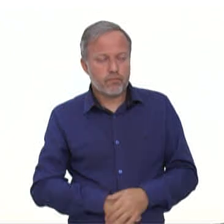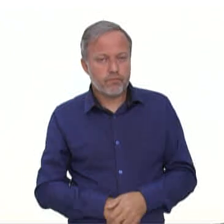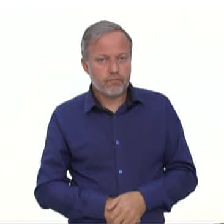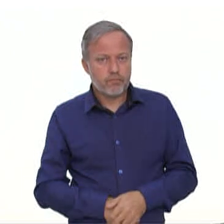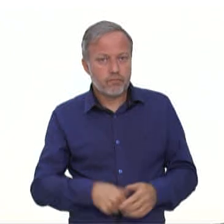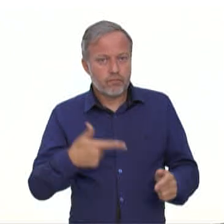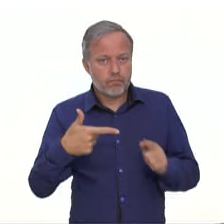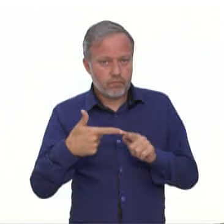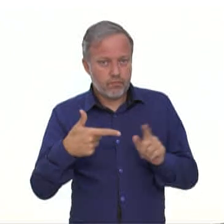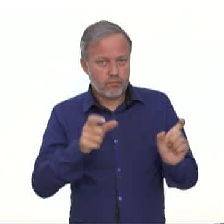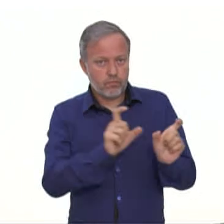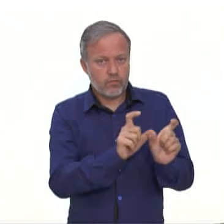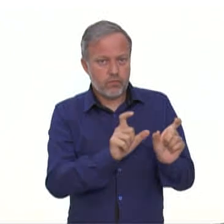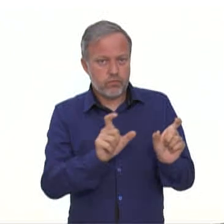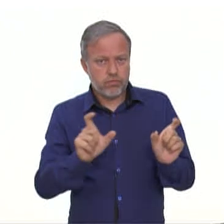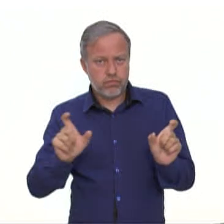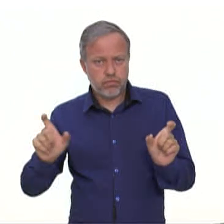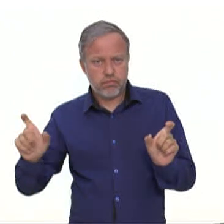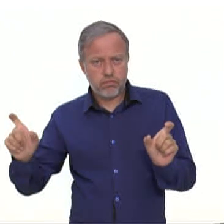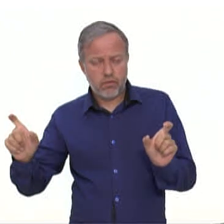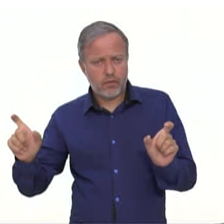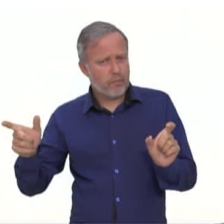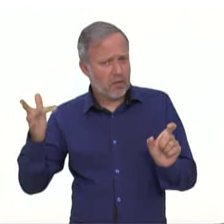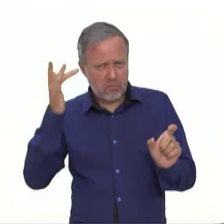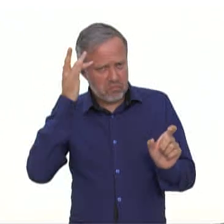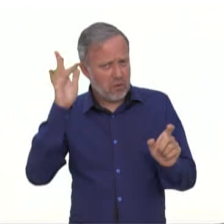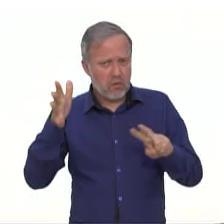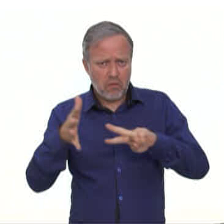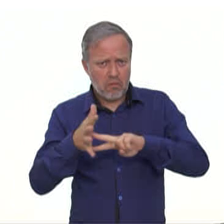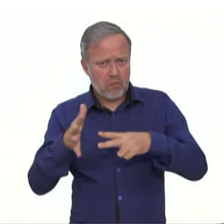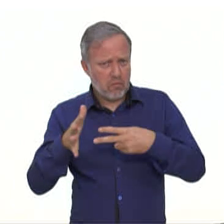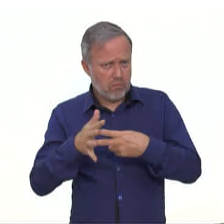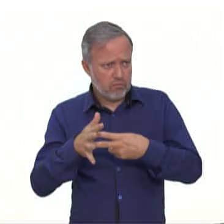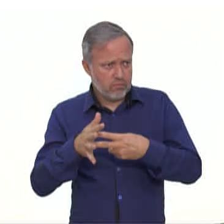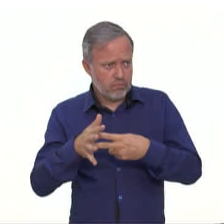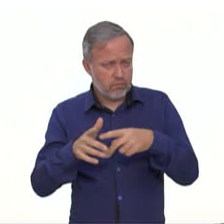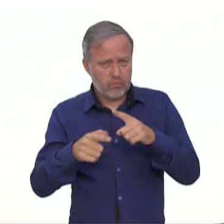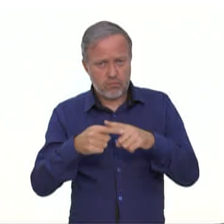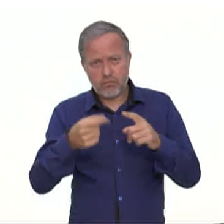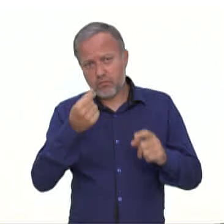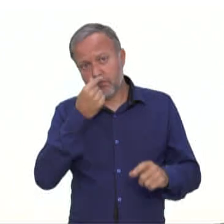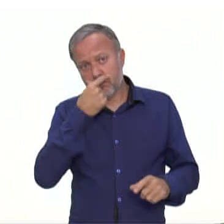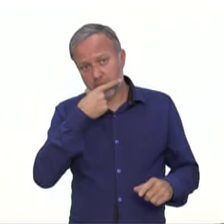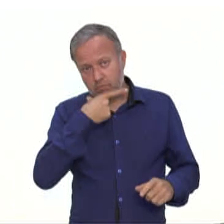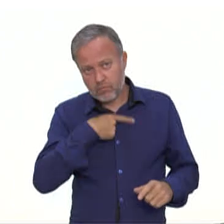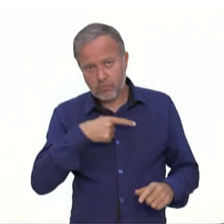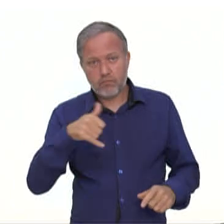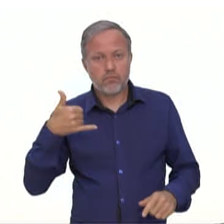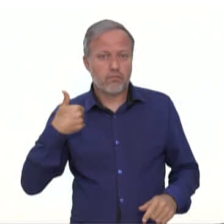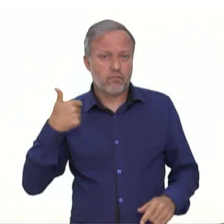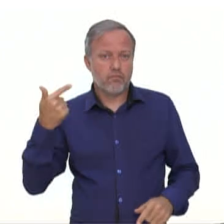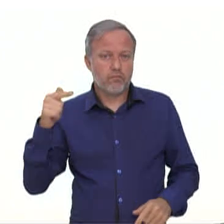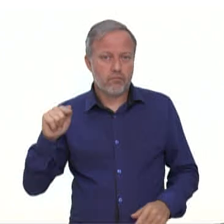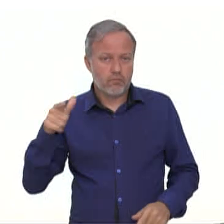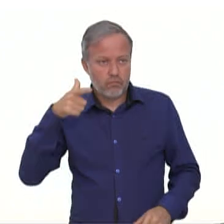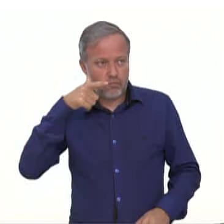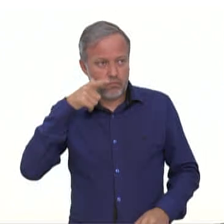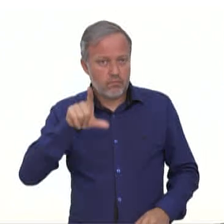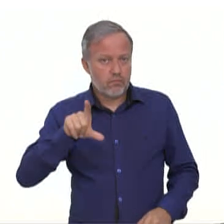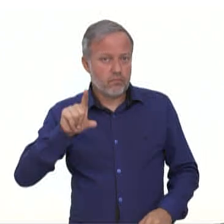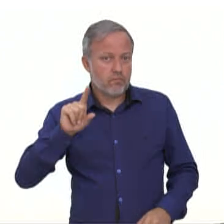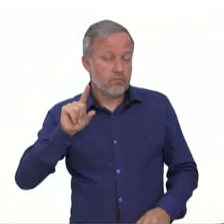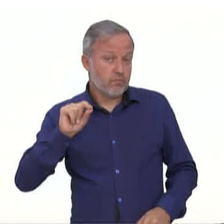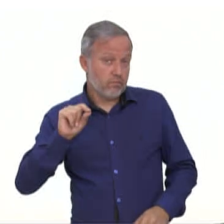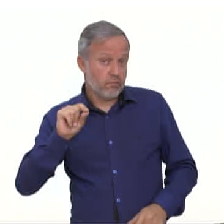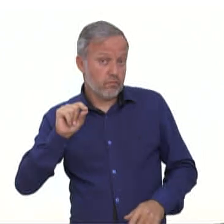está solta, né? Deveria estar em uma única frase. Machado de Assis, aos 17 anos, conseguiu que